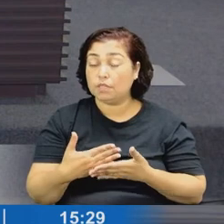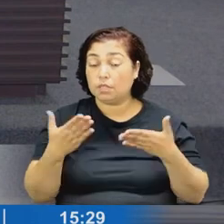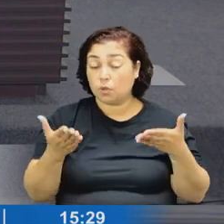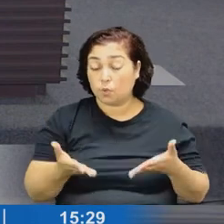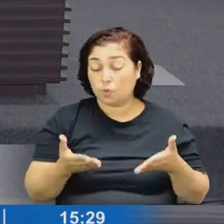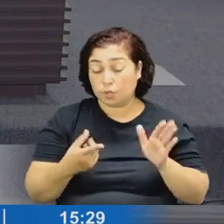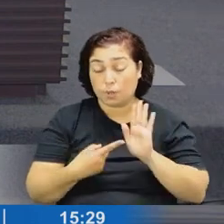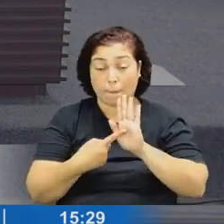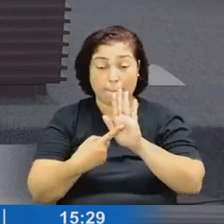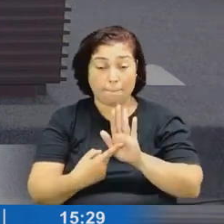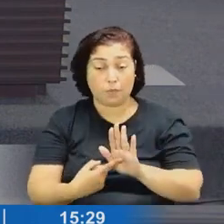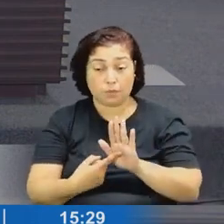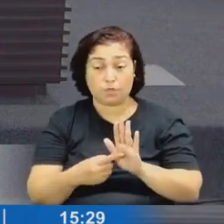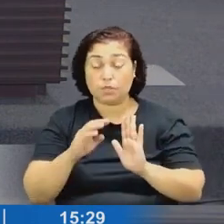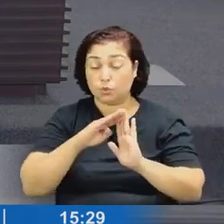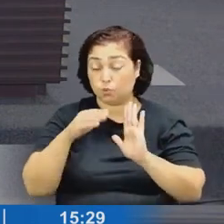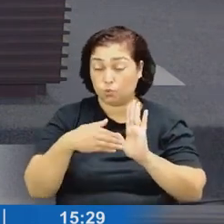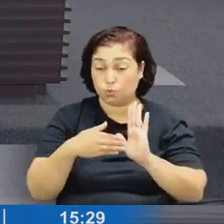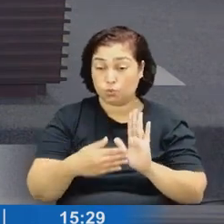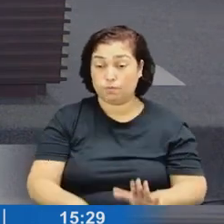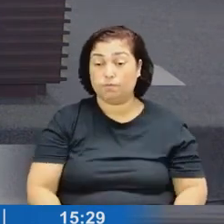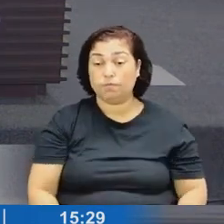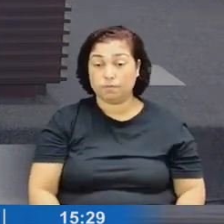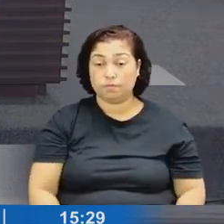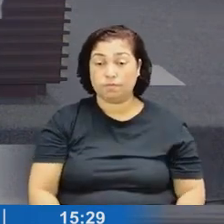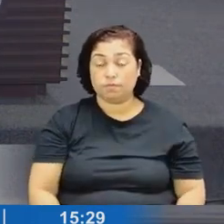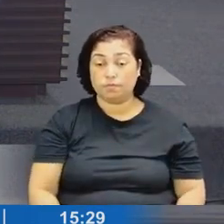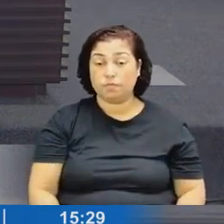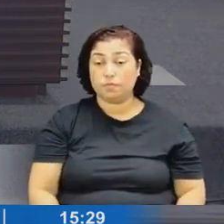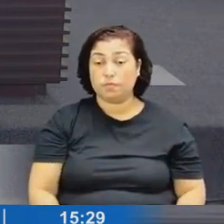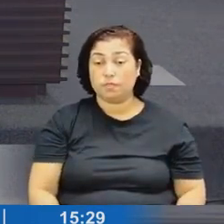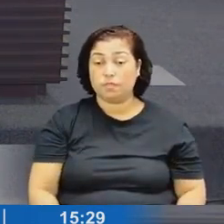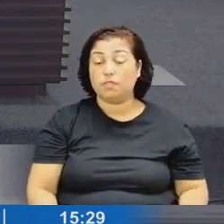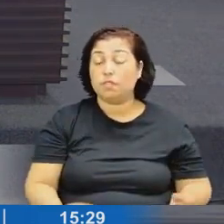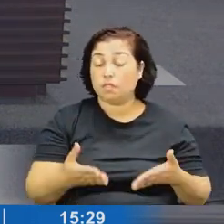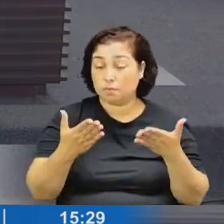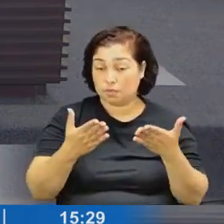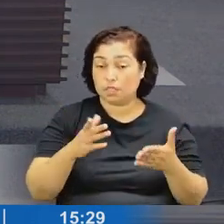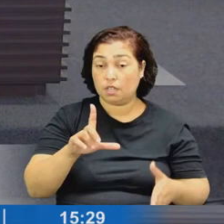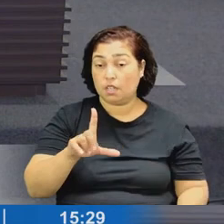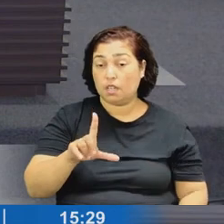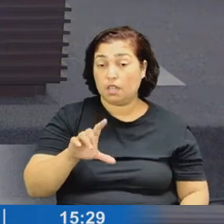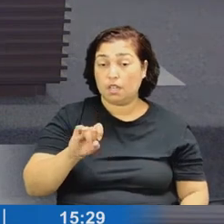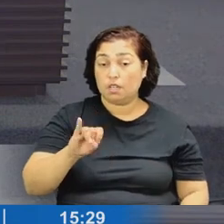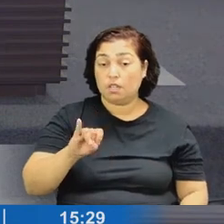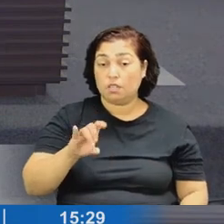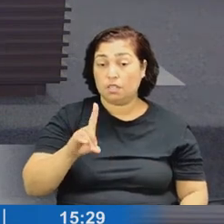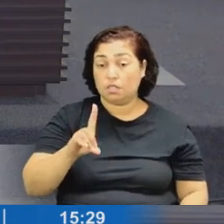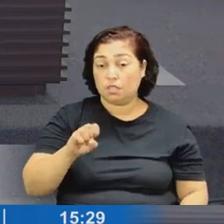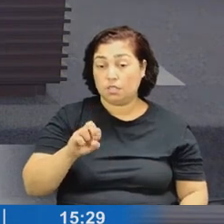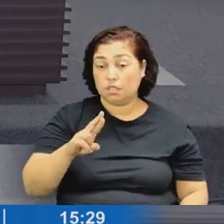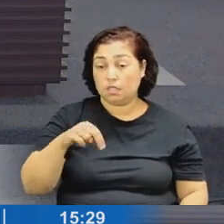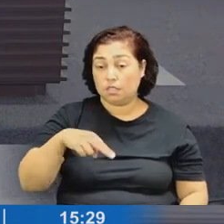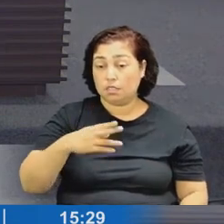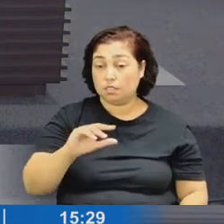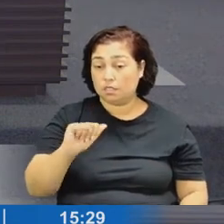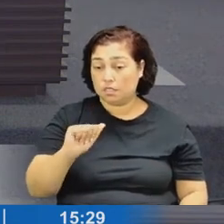posta então tem tudo isso digital e eles lideranças que é importantíssimo para trabalhar a mobilização